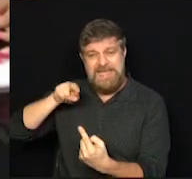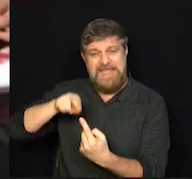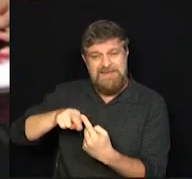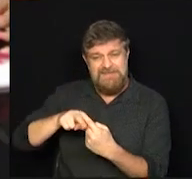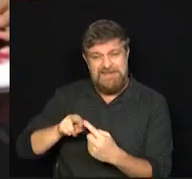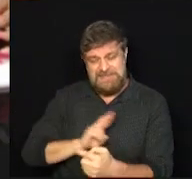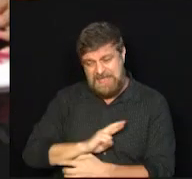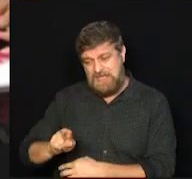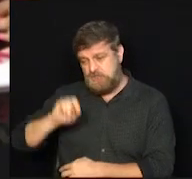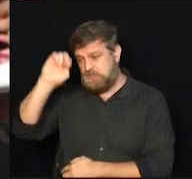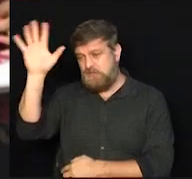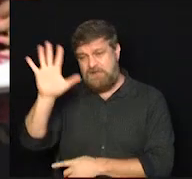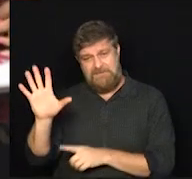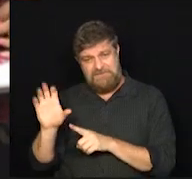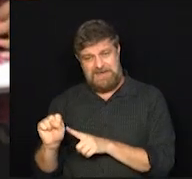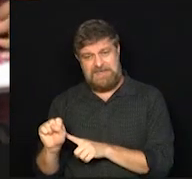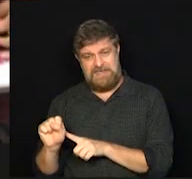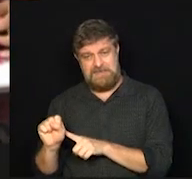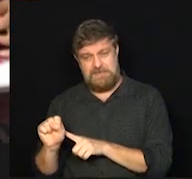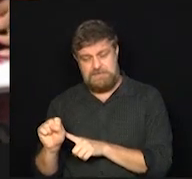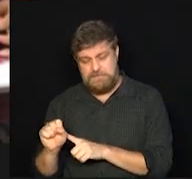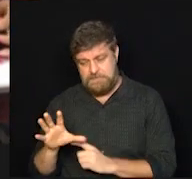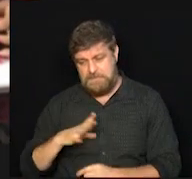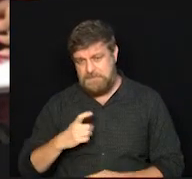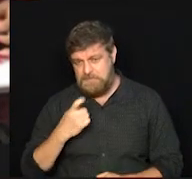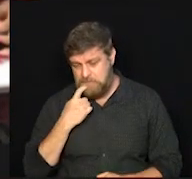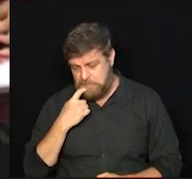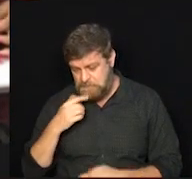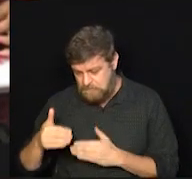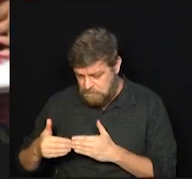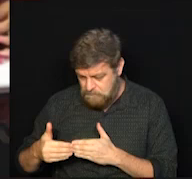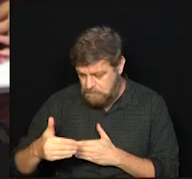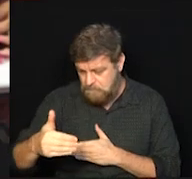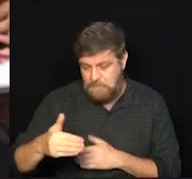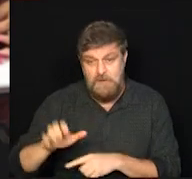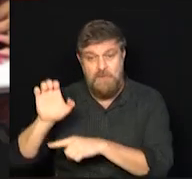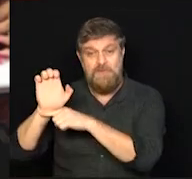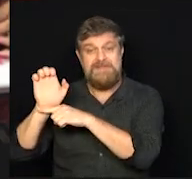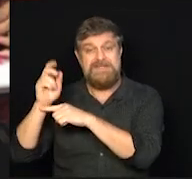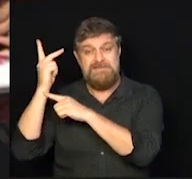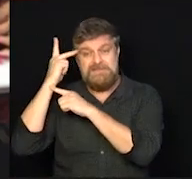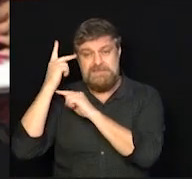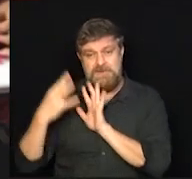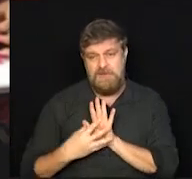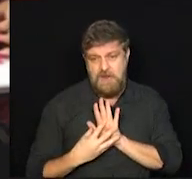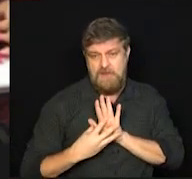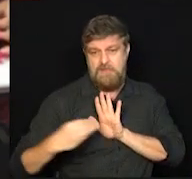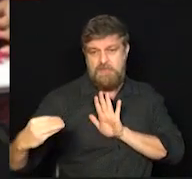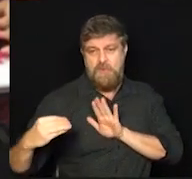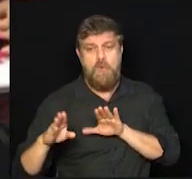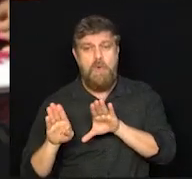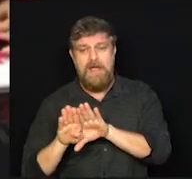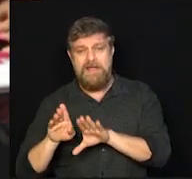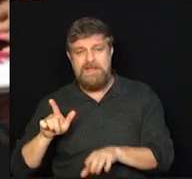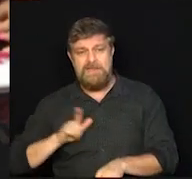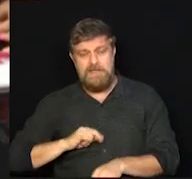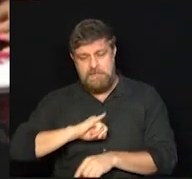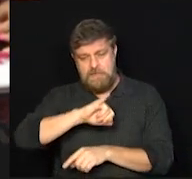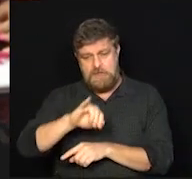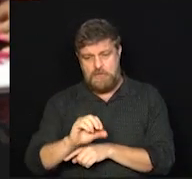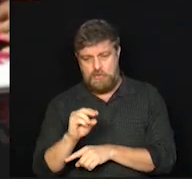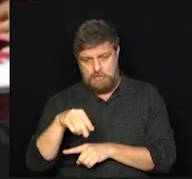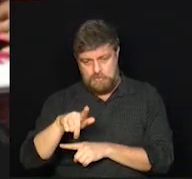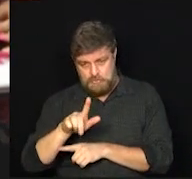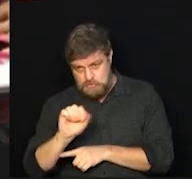matriz africana em Campinas a partir do jogo no Estado de São Paulo e também por conta do chão com uma